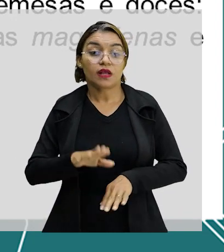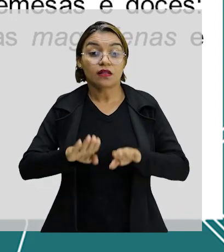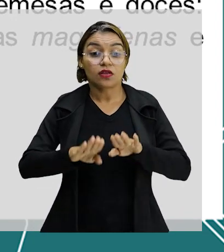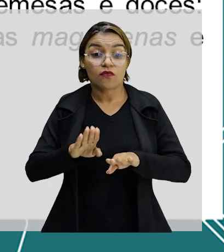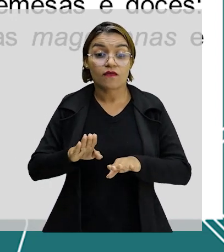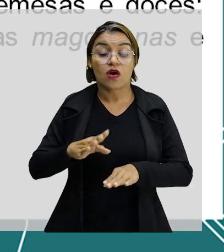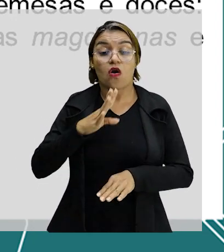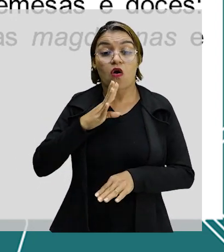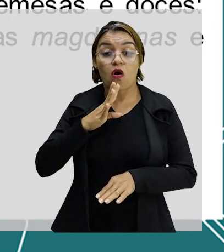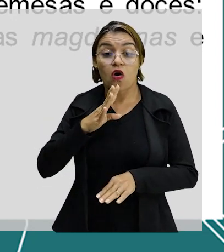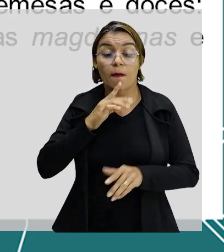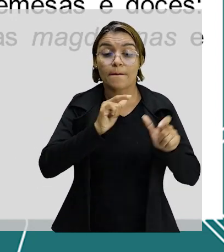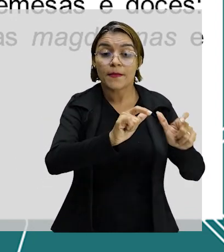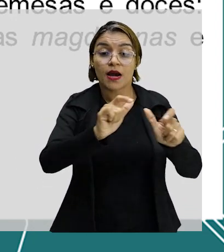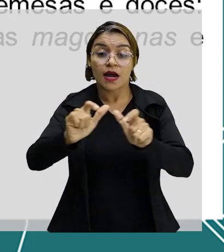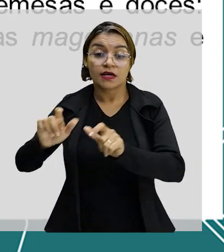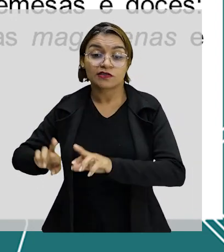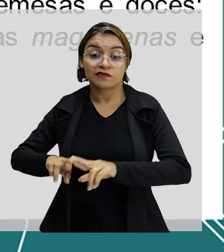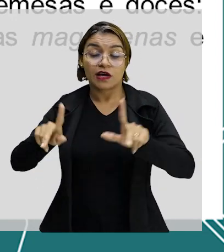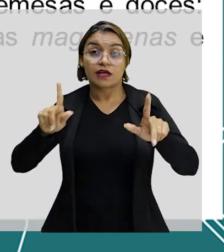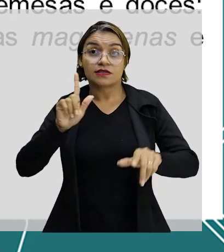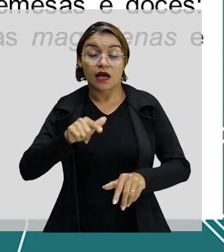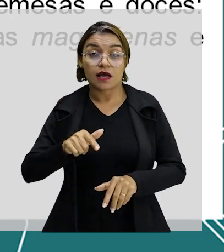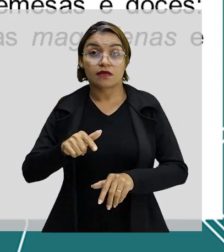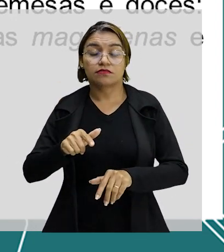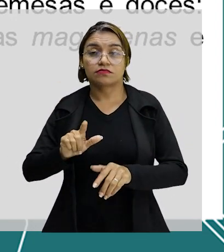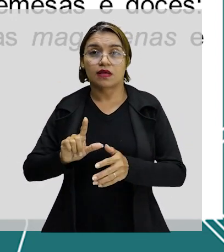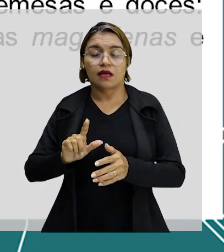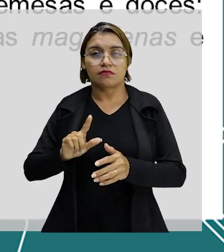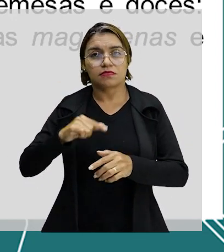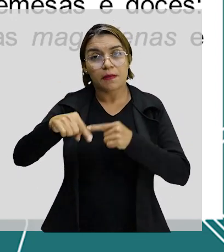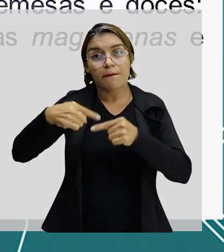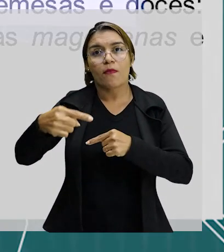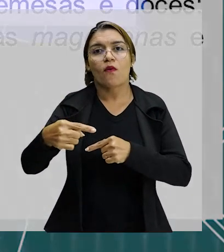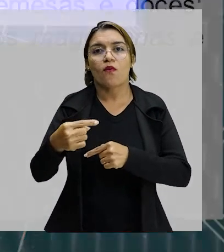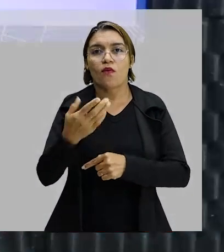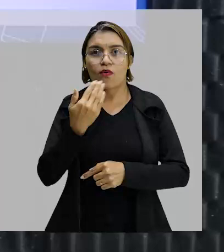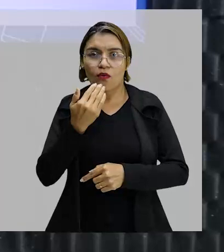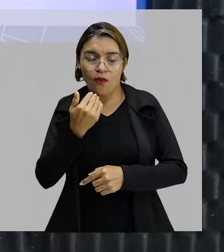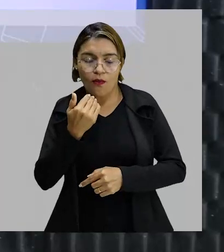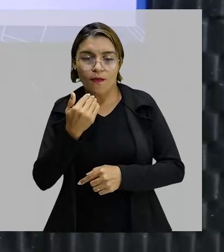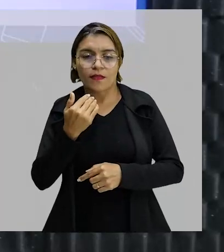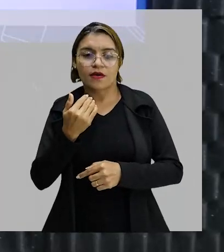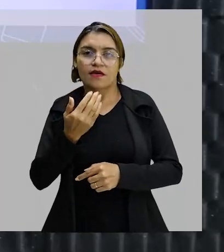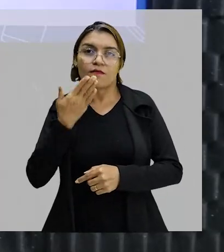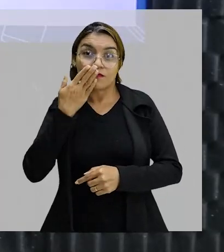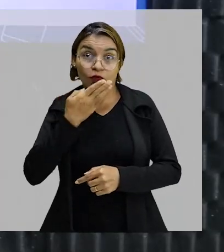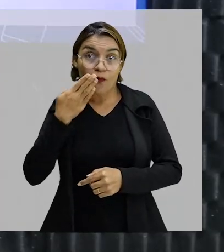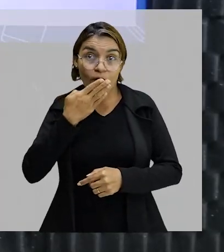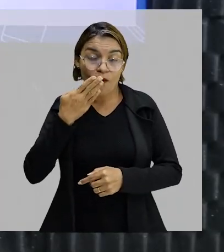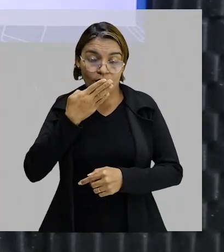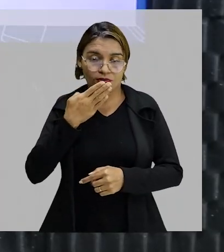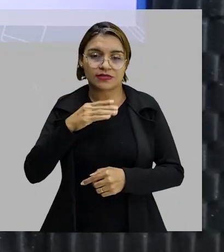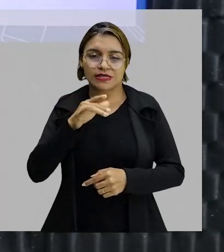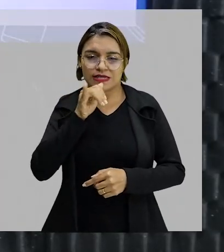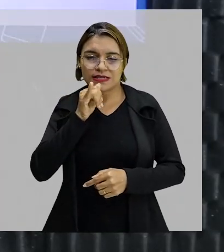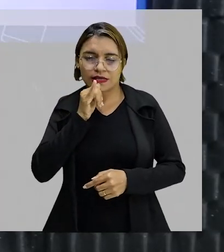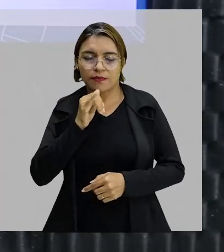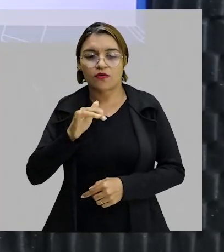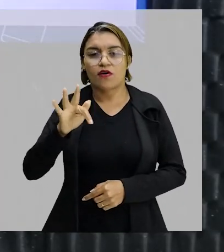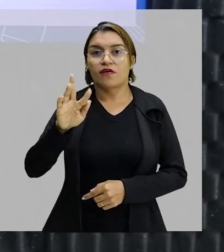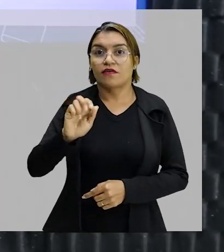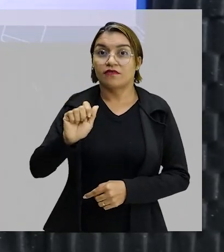as distintas regiões seja nas sobremesas e doces, por exemplo, o flan. Esse flan nós conhecemos, a gente